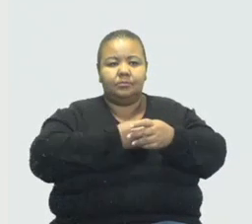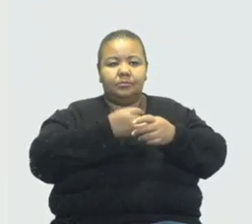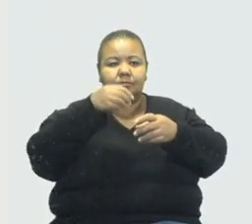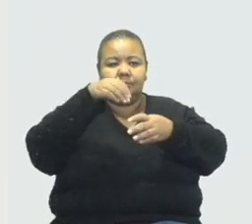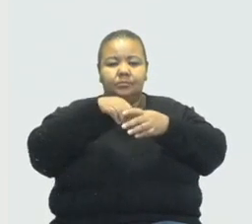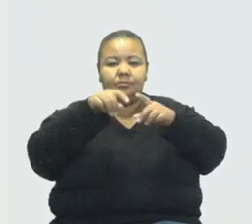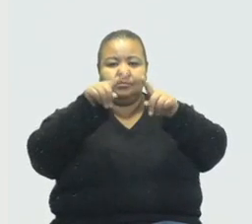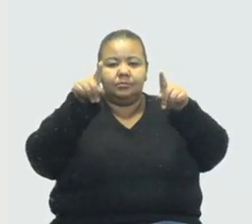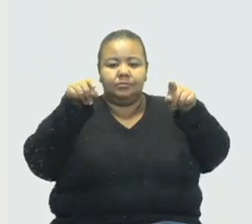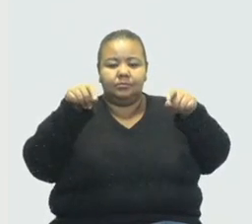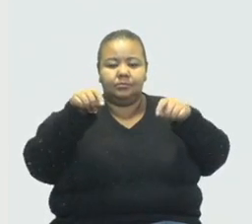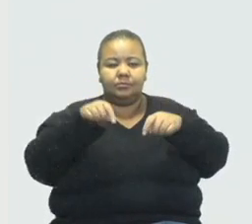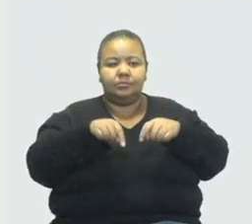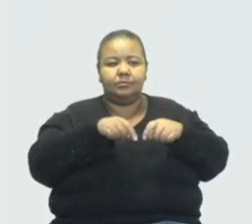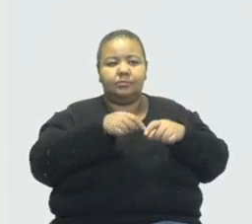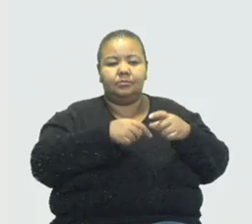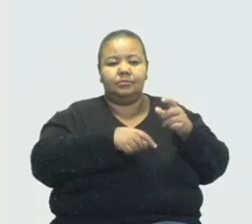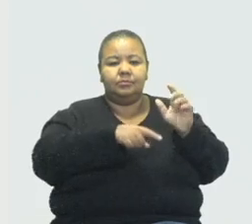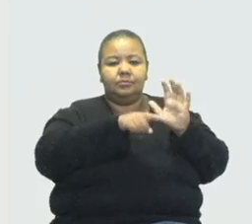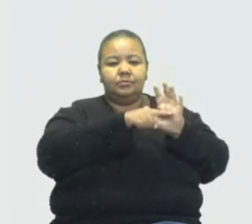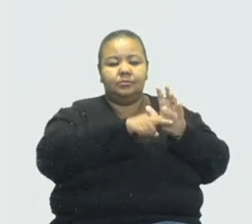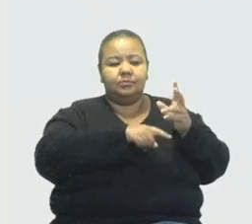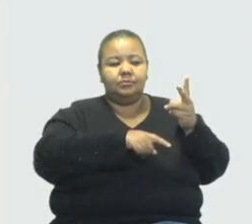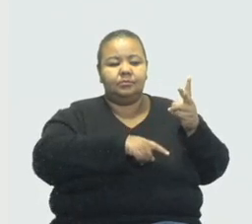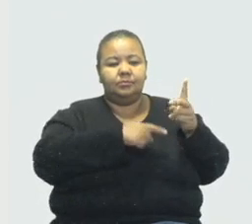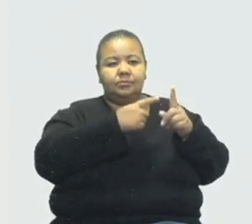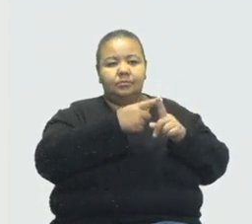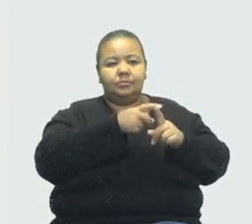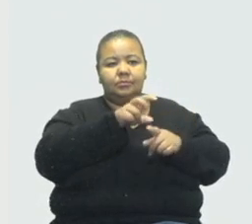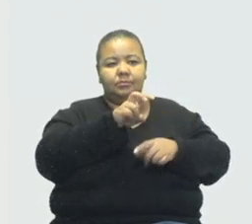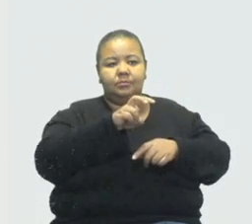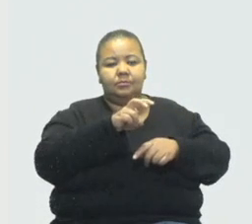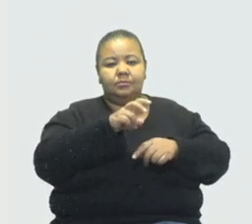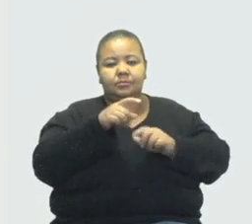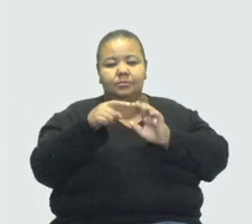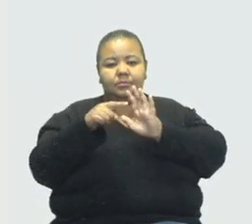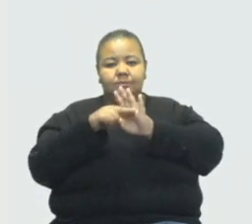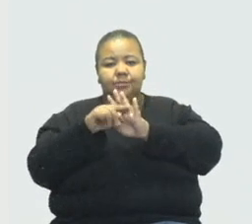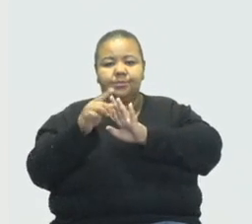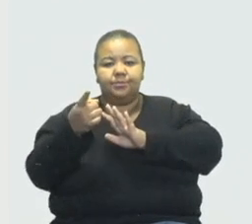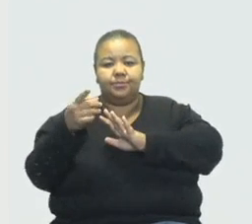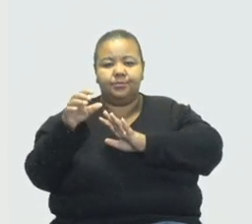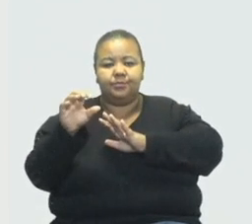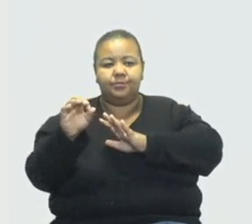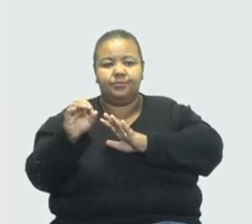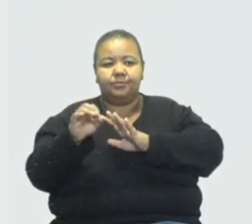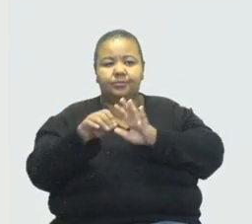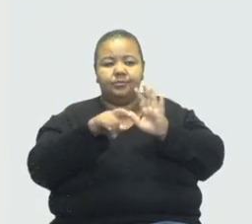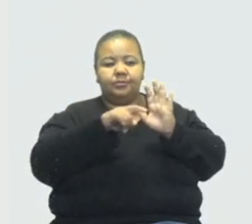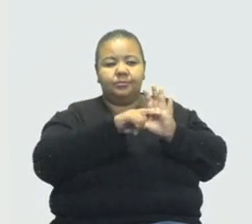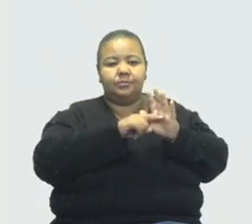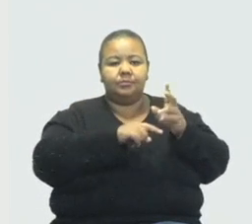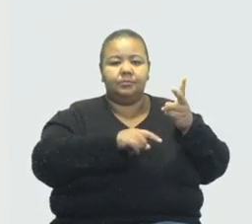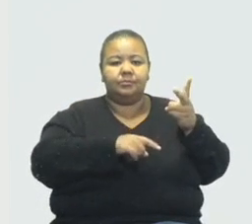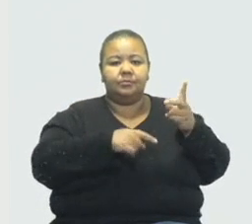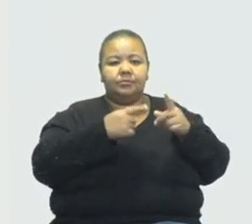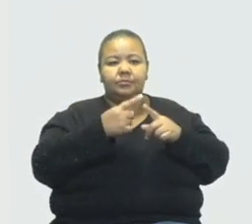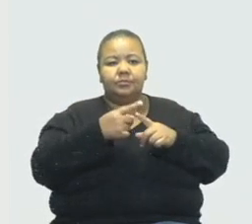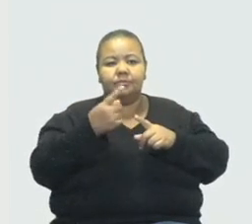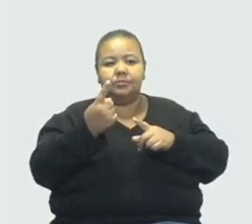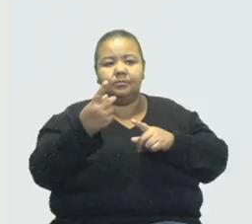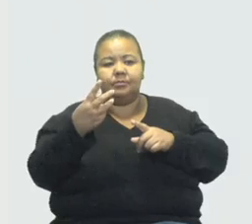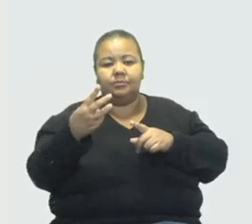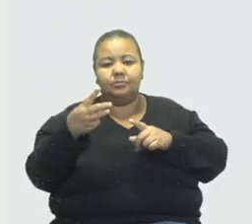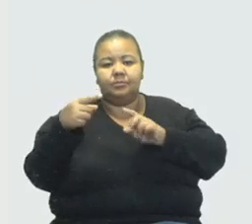nossa matriz. Então, menos 2 vezes 5, menos 10. Menos 2 vezes